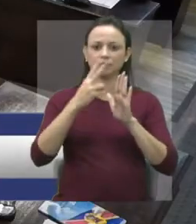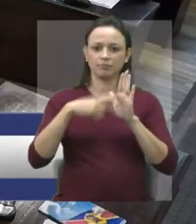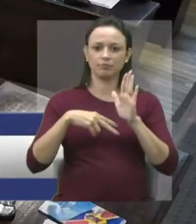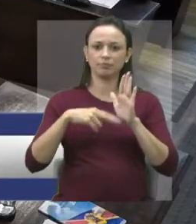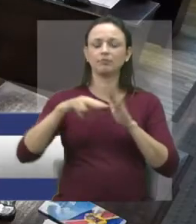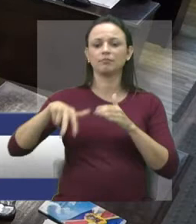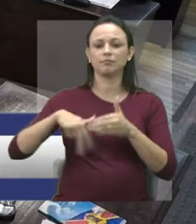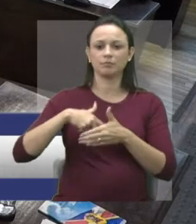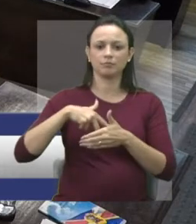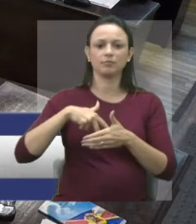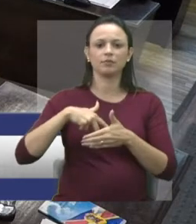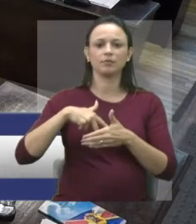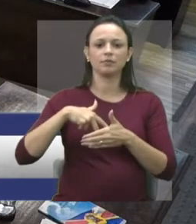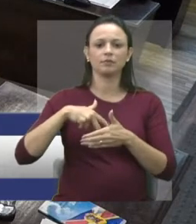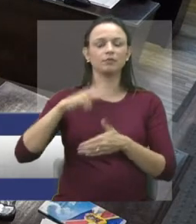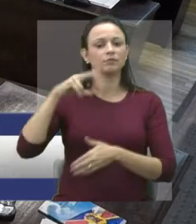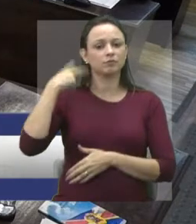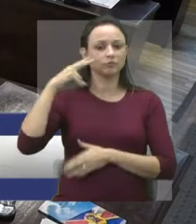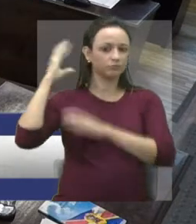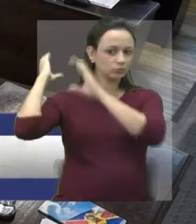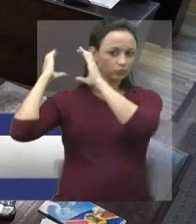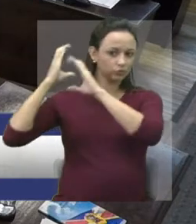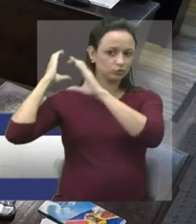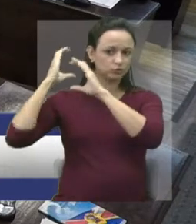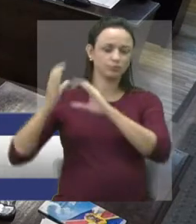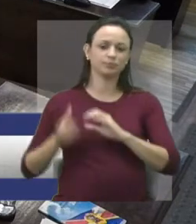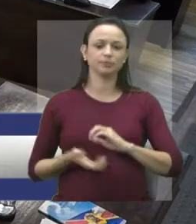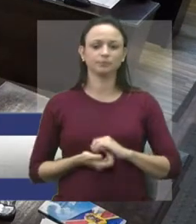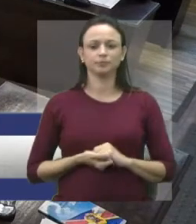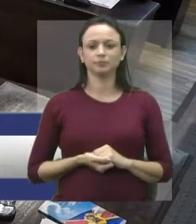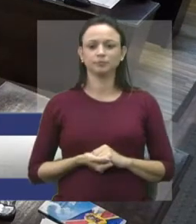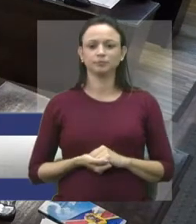palavra. Com a palavra, vereador Tito Coló.